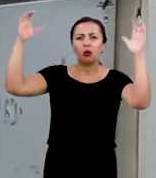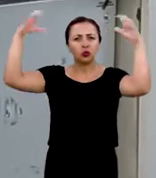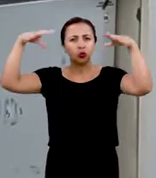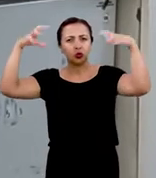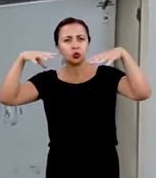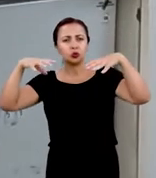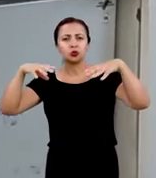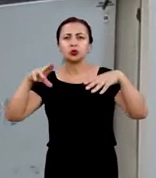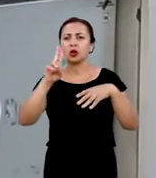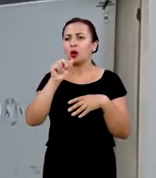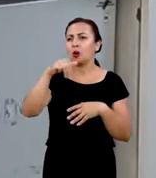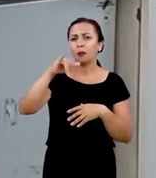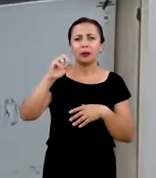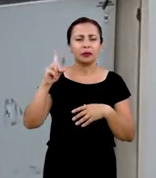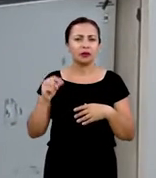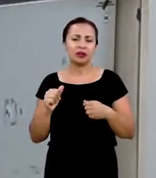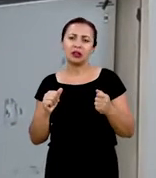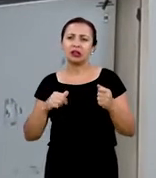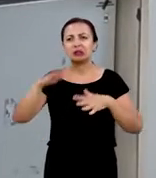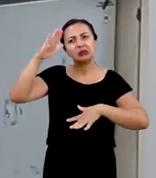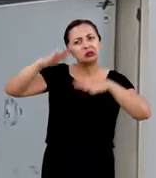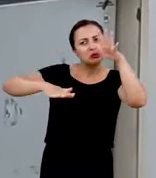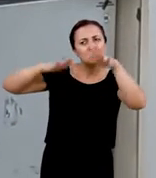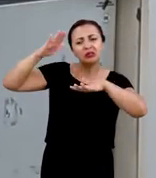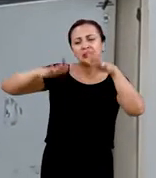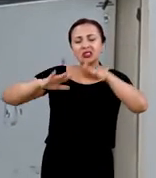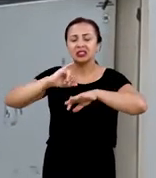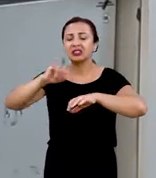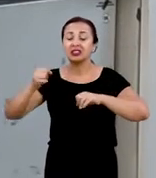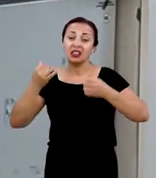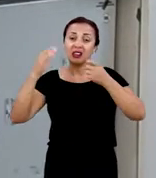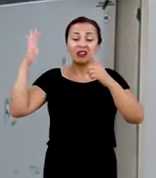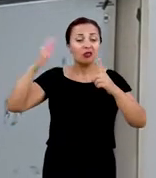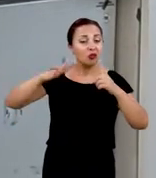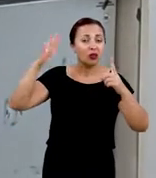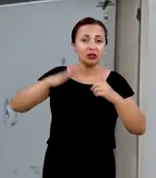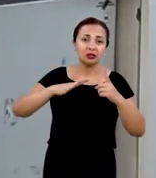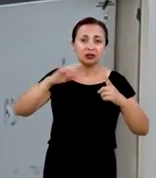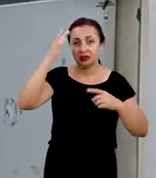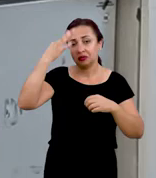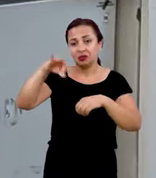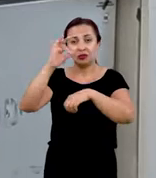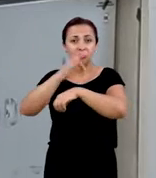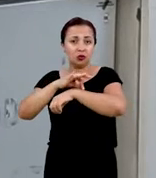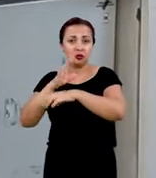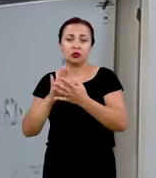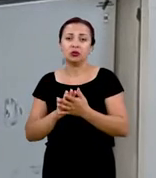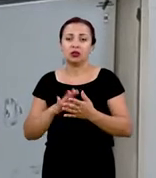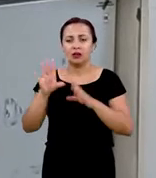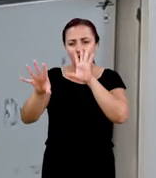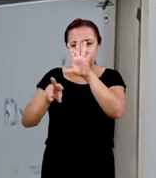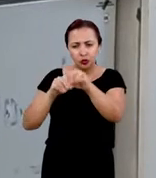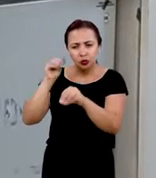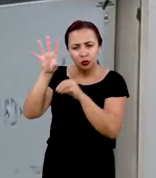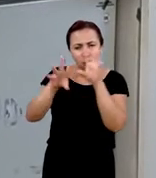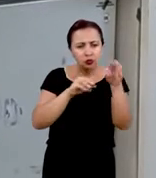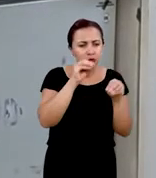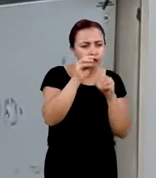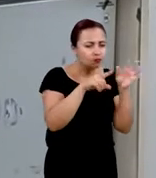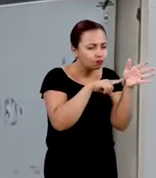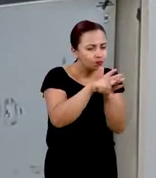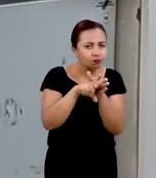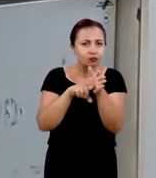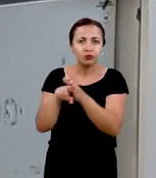chuva, umidade relativa, se isso interfere na transmissão das leishmanioses. Então, eu estou fazendo uma coleta em